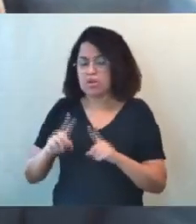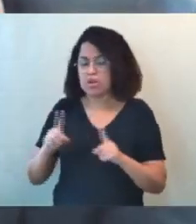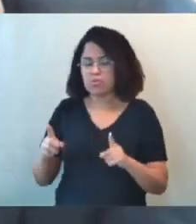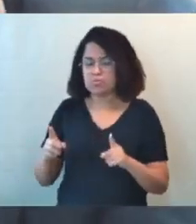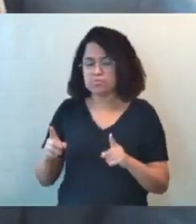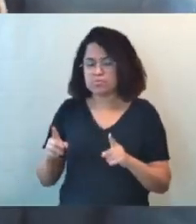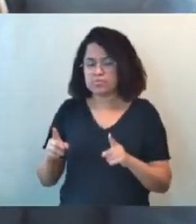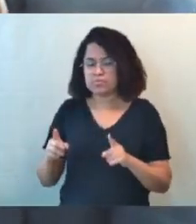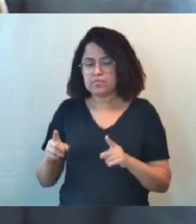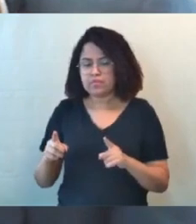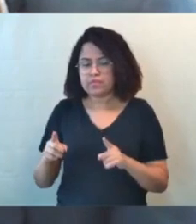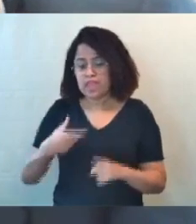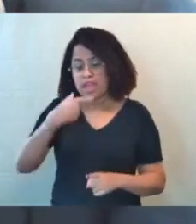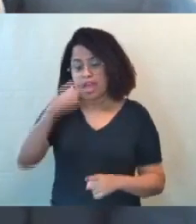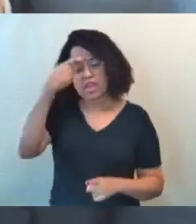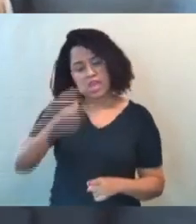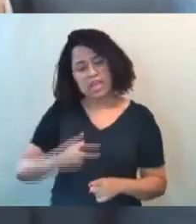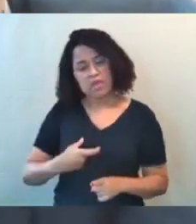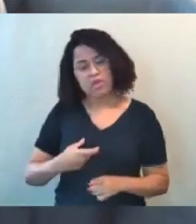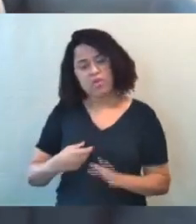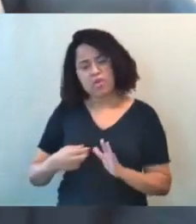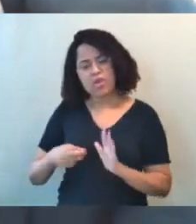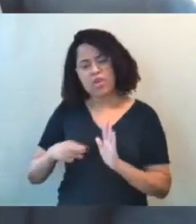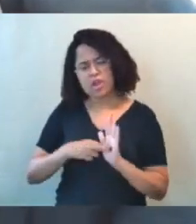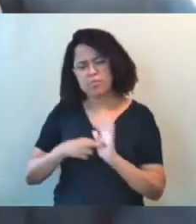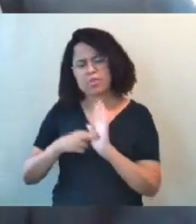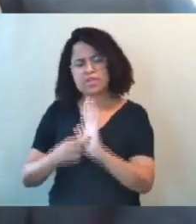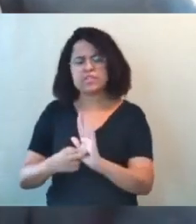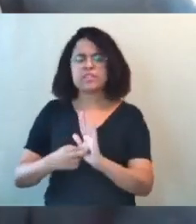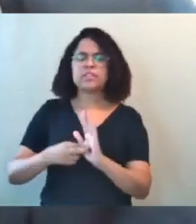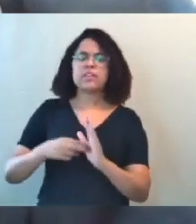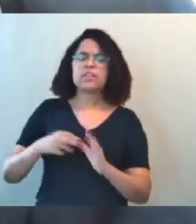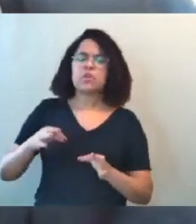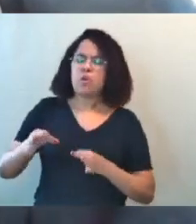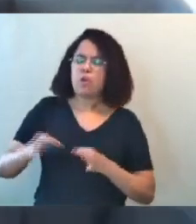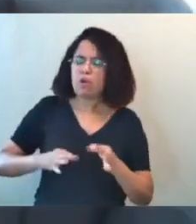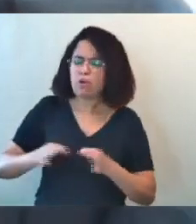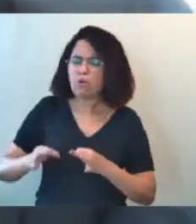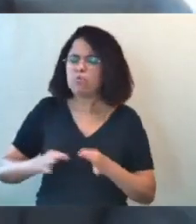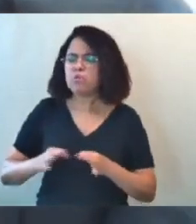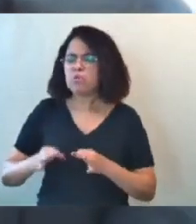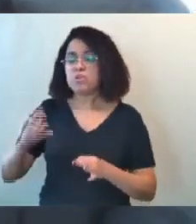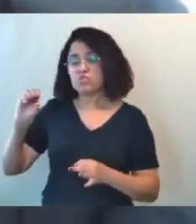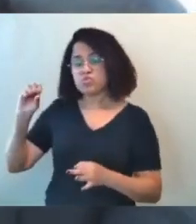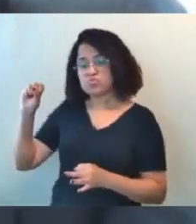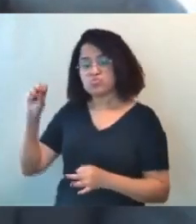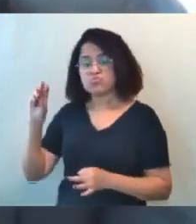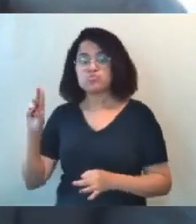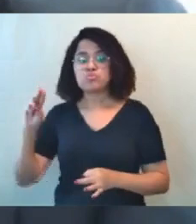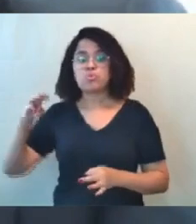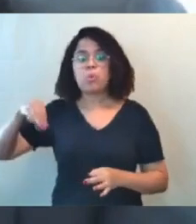Ai, tá sem som. A Sumob, eu, Sumob, não fazemos esse controle porque...